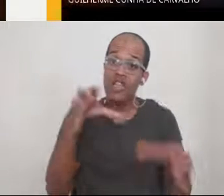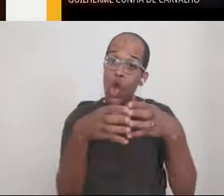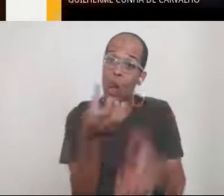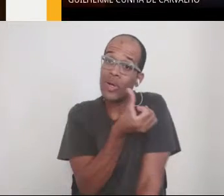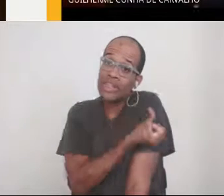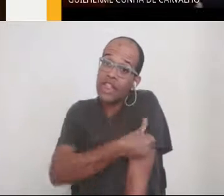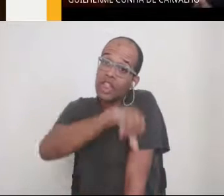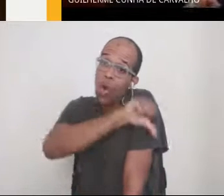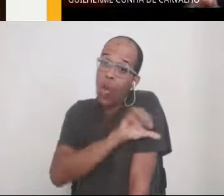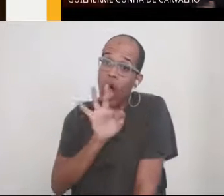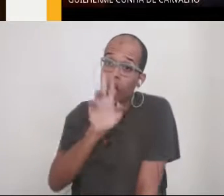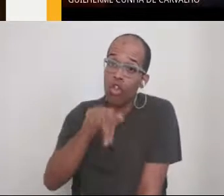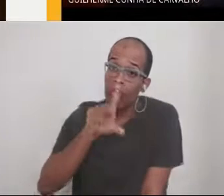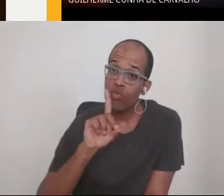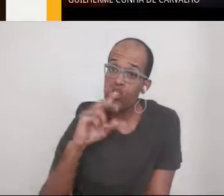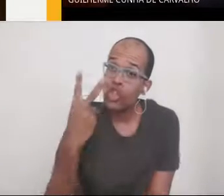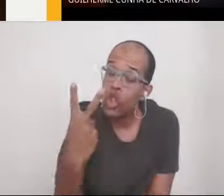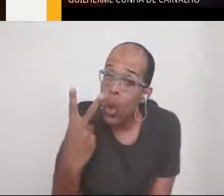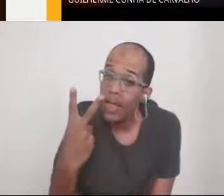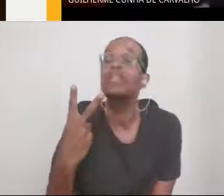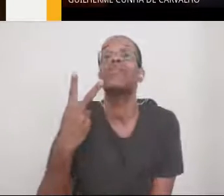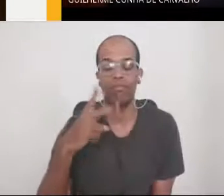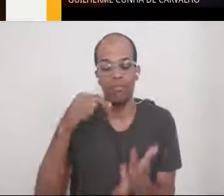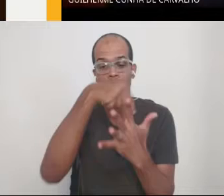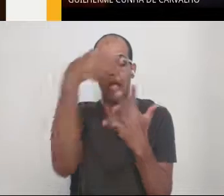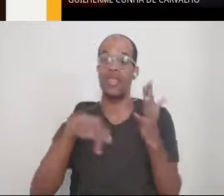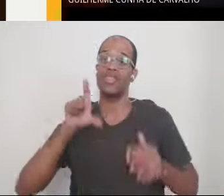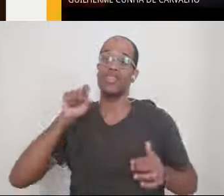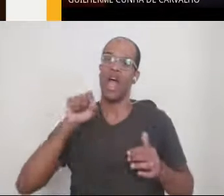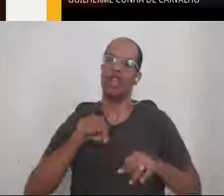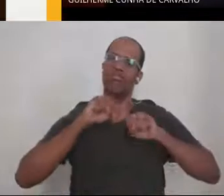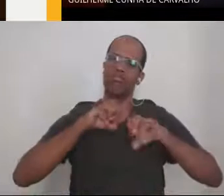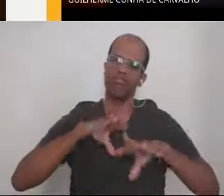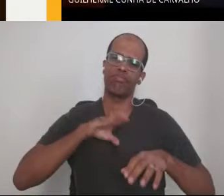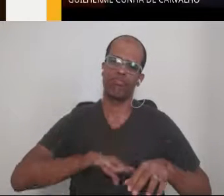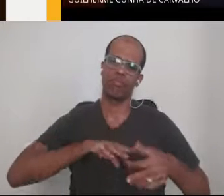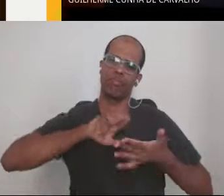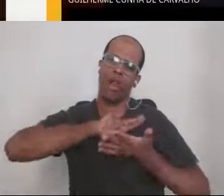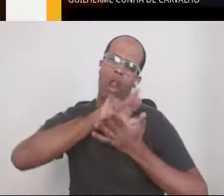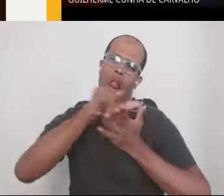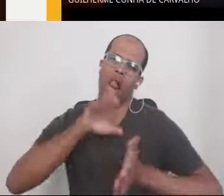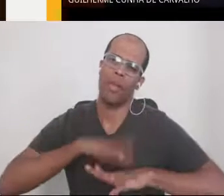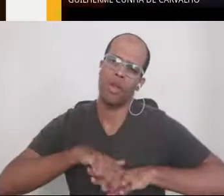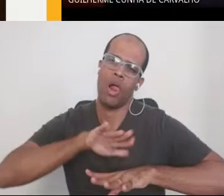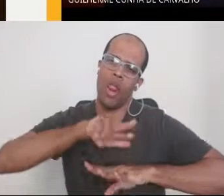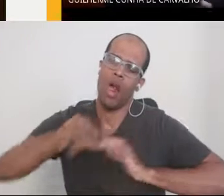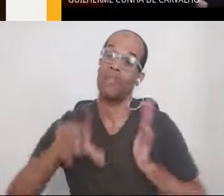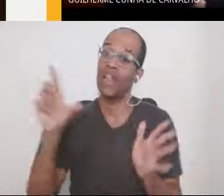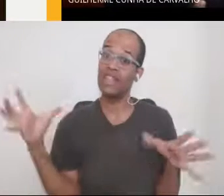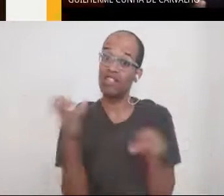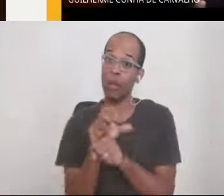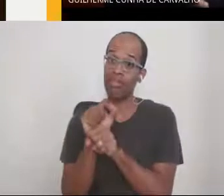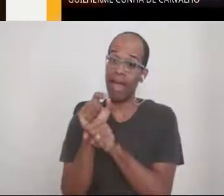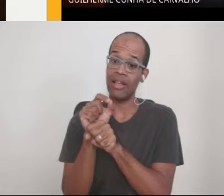Isso significa que eu posso fazer as atividades de 2 matérias por dia, e já levando em consideração quais são as matérias que estão